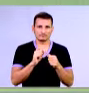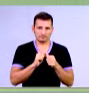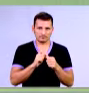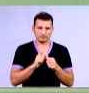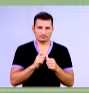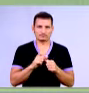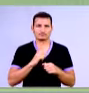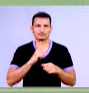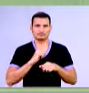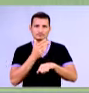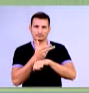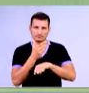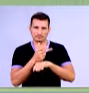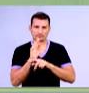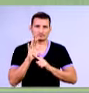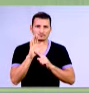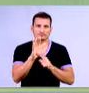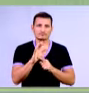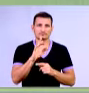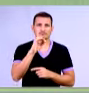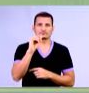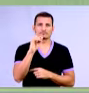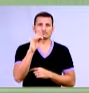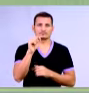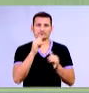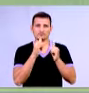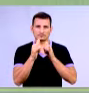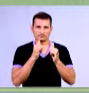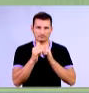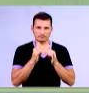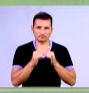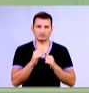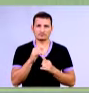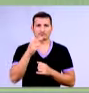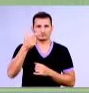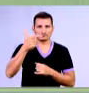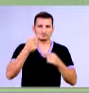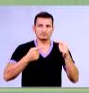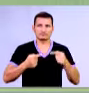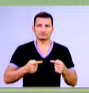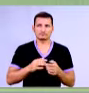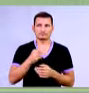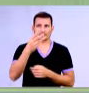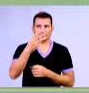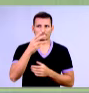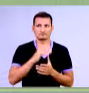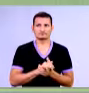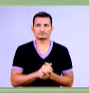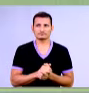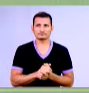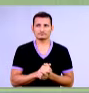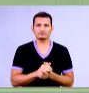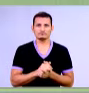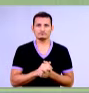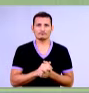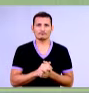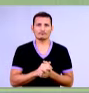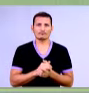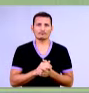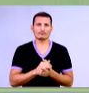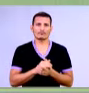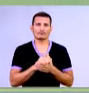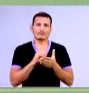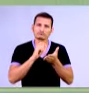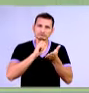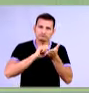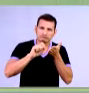contiveram recursos multimídia para apresentação de dados e informações. Essa foi a segunda questão. E a terceira, citar alguns softwares que